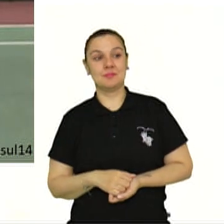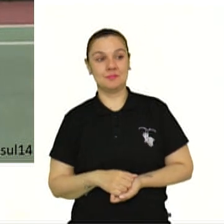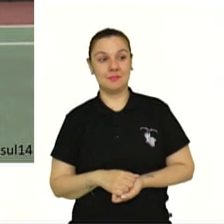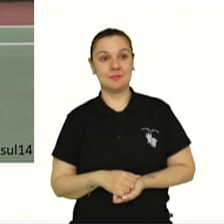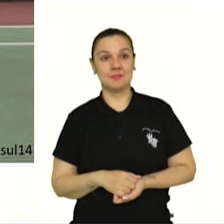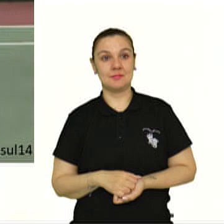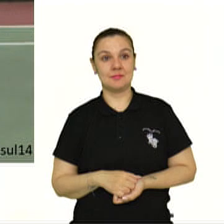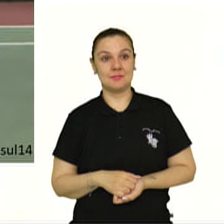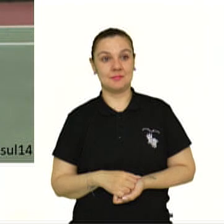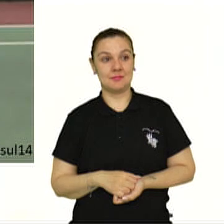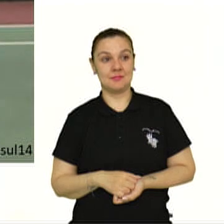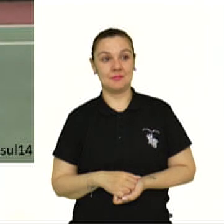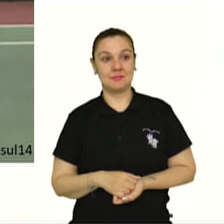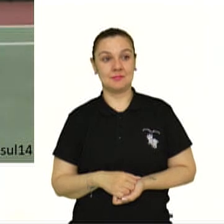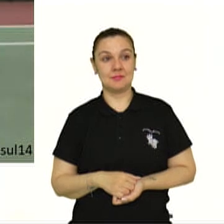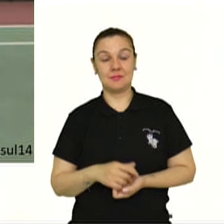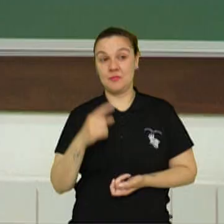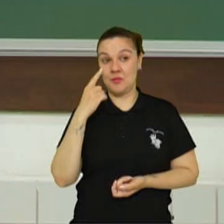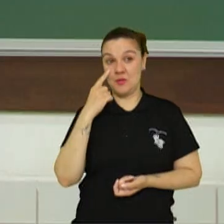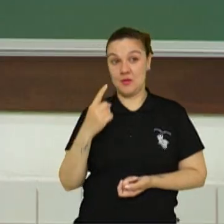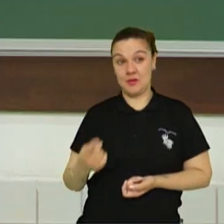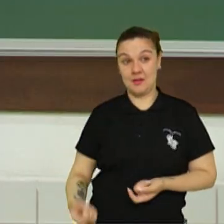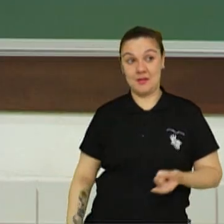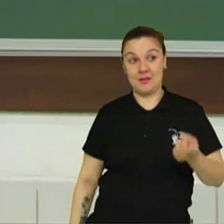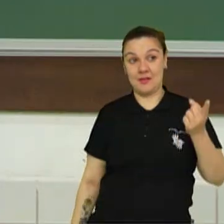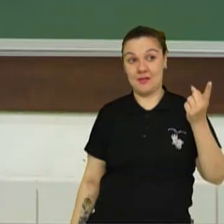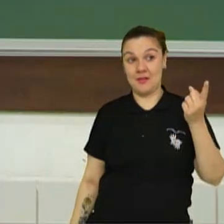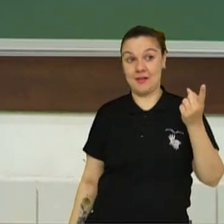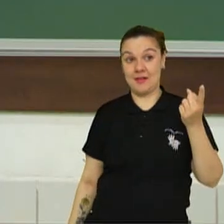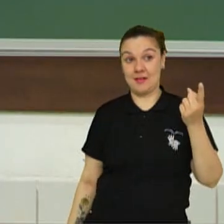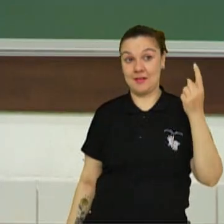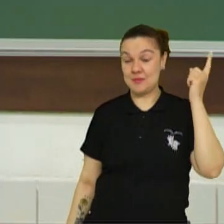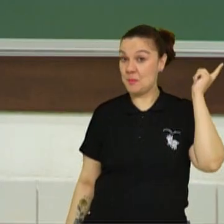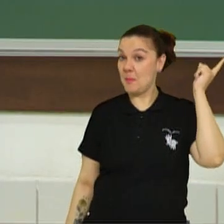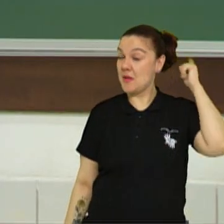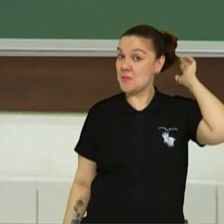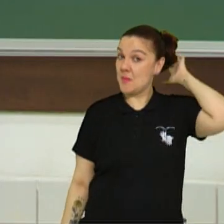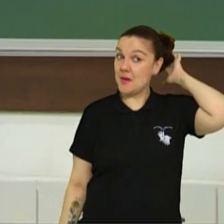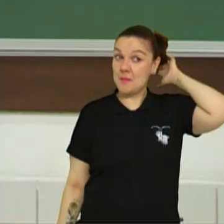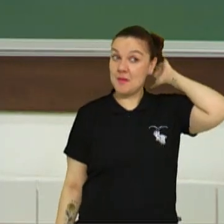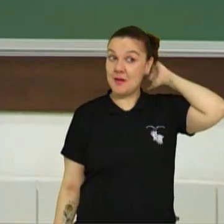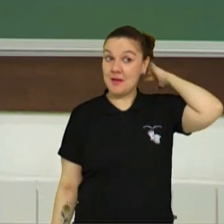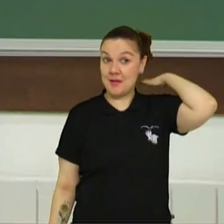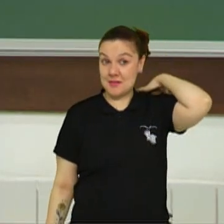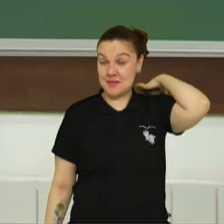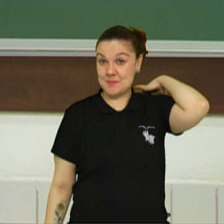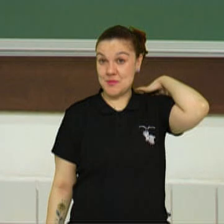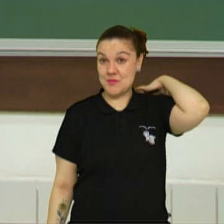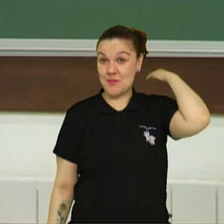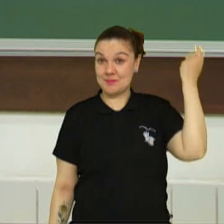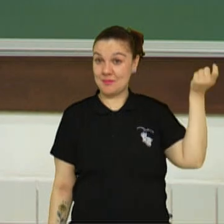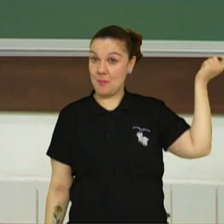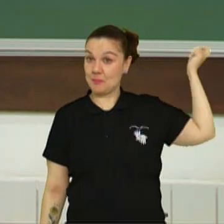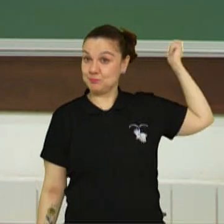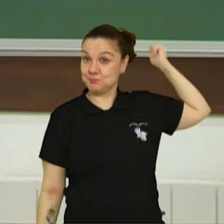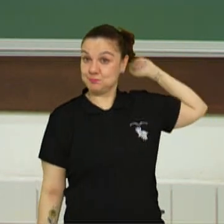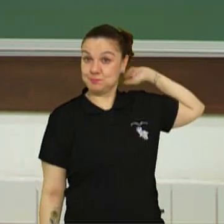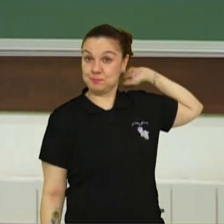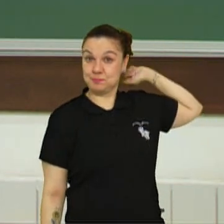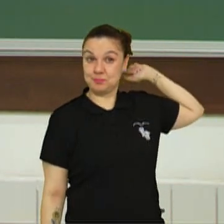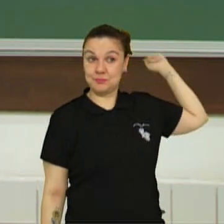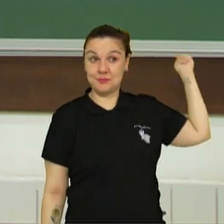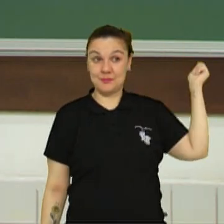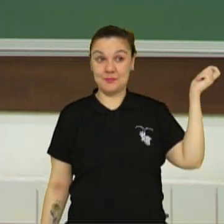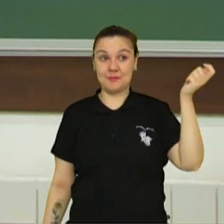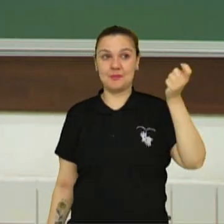Essa raquete, na hora que eu faço o saque, tá? Eu tenho que tentar passar ela o mais próximo, como se estivesse raspando na minha cabeça. E aí eu vi um vídeo bem